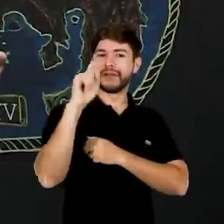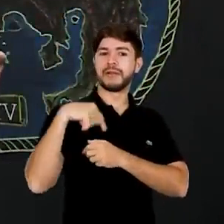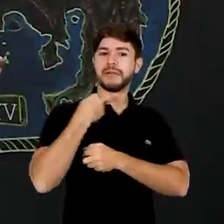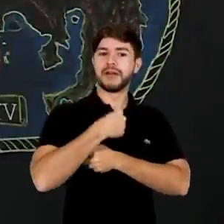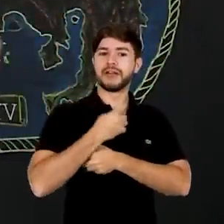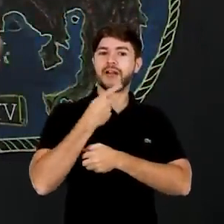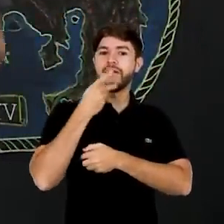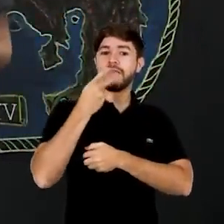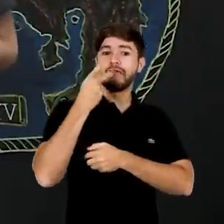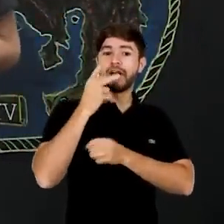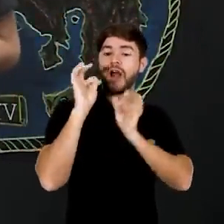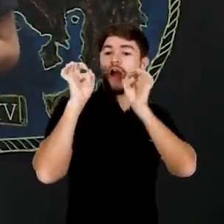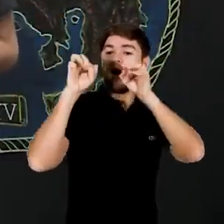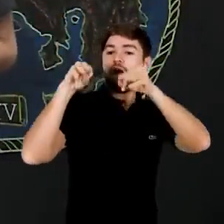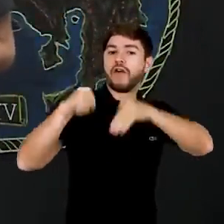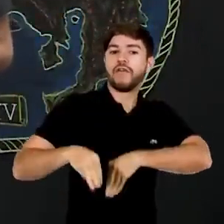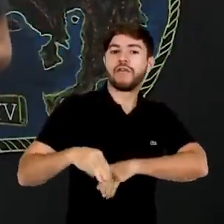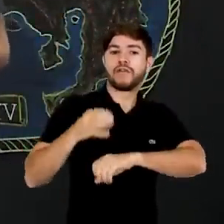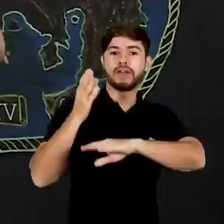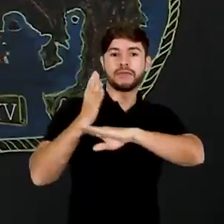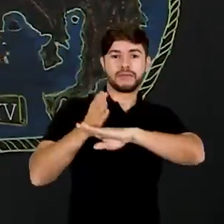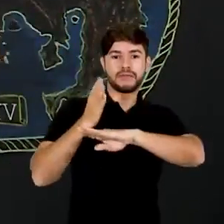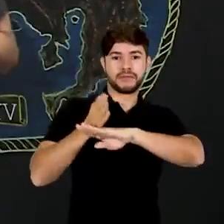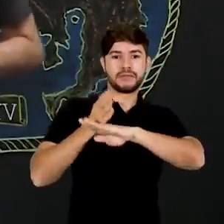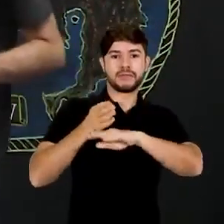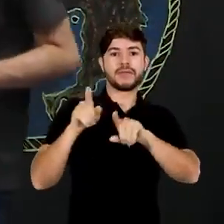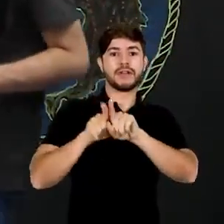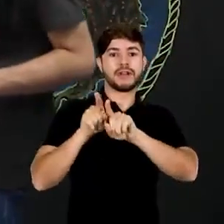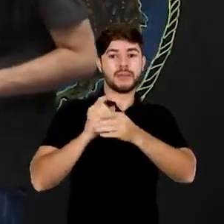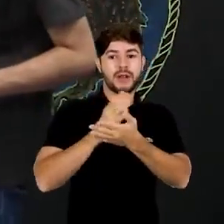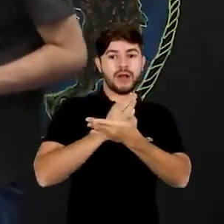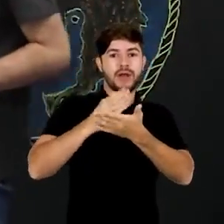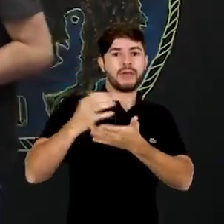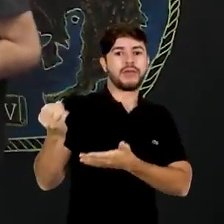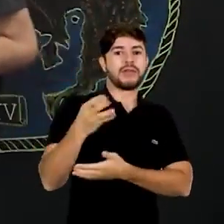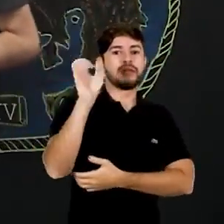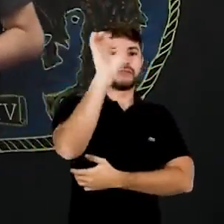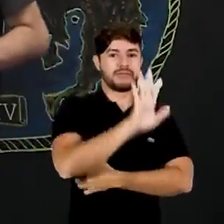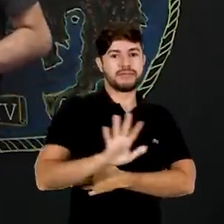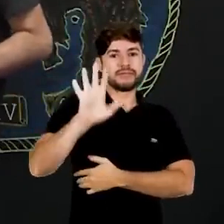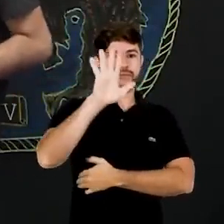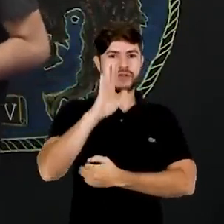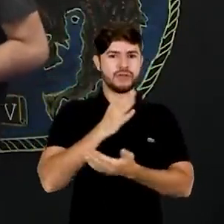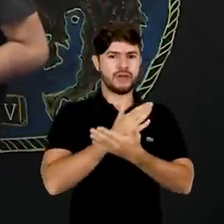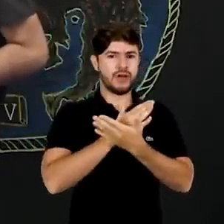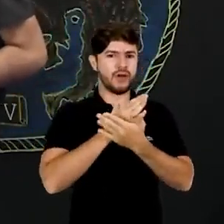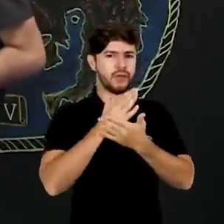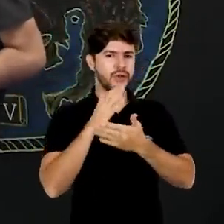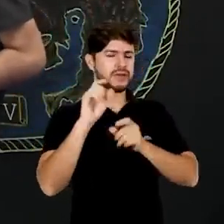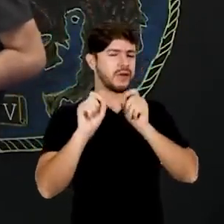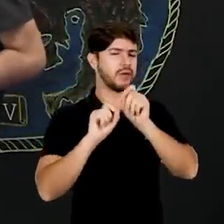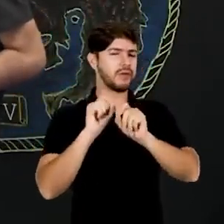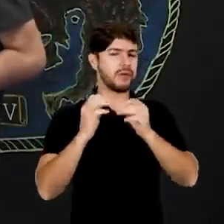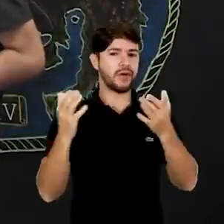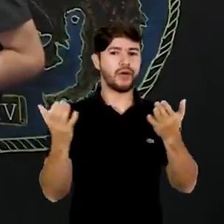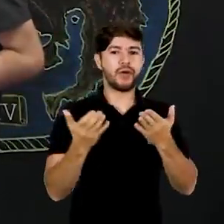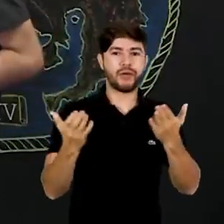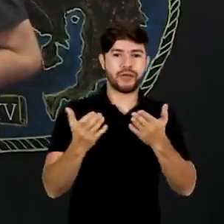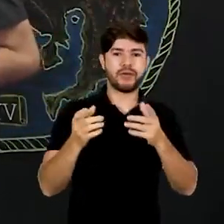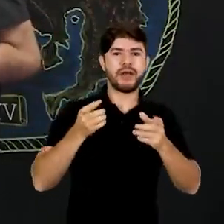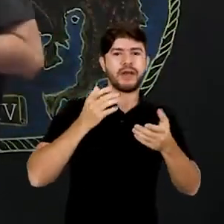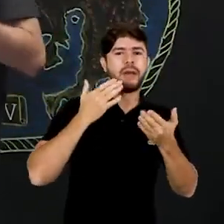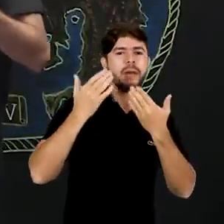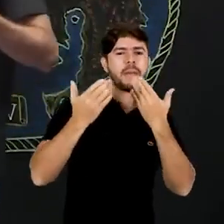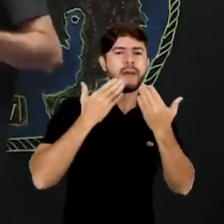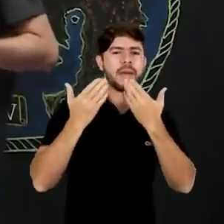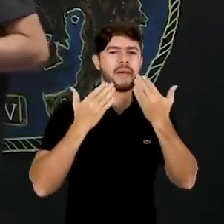fim da Idade Média e do início da modernidade na Europa. Hoje eu vou fazer diferente, eu vou começar aqui pelo meio dos tópicos e a gente vai discutir um